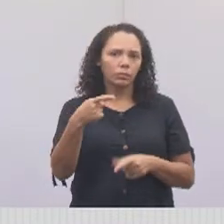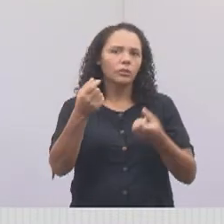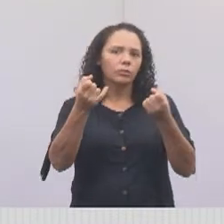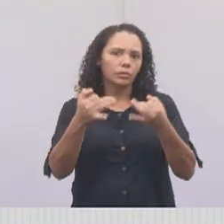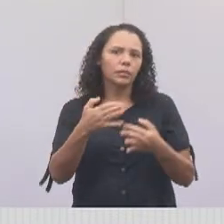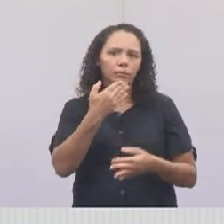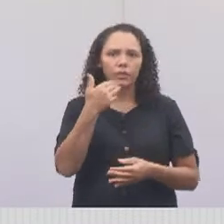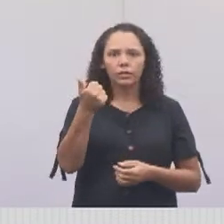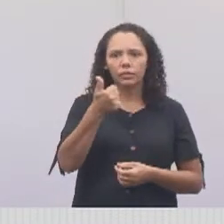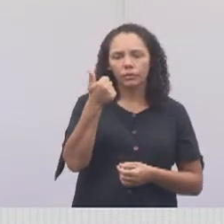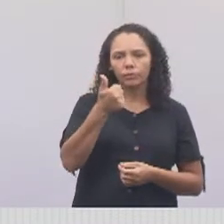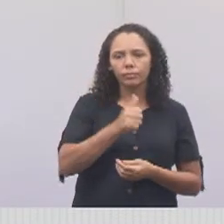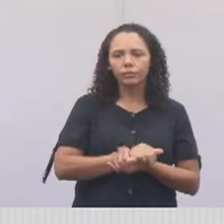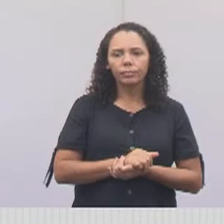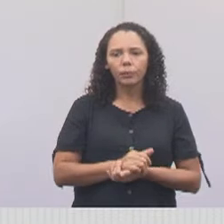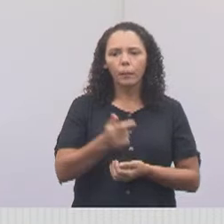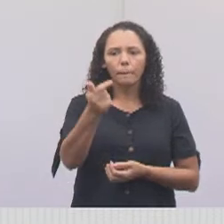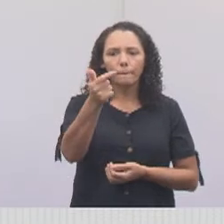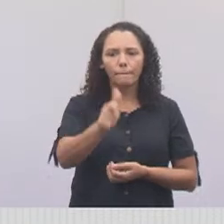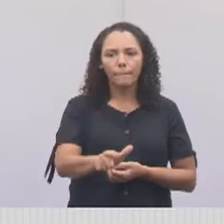bom? Próximo.